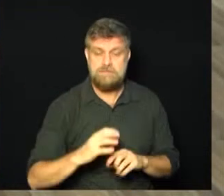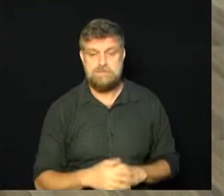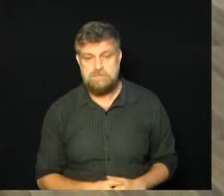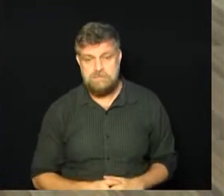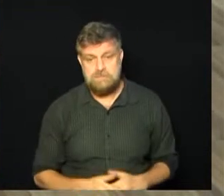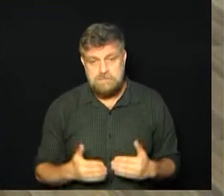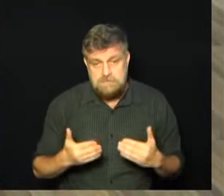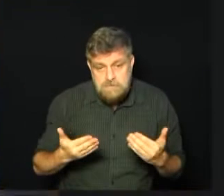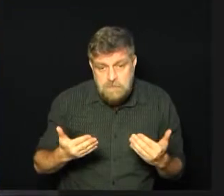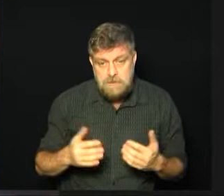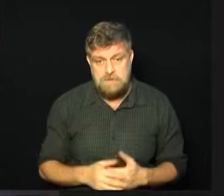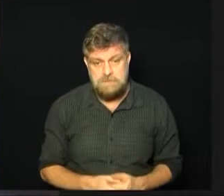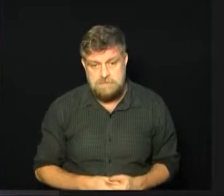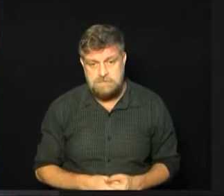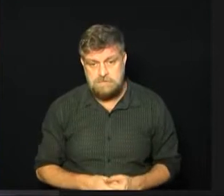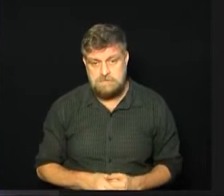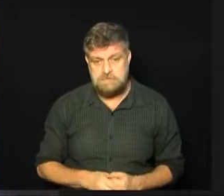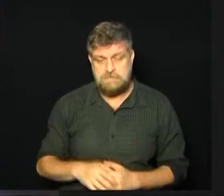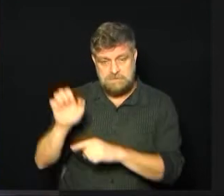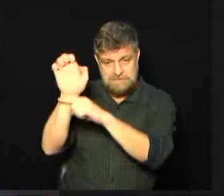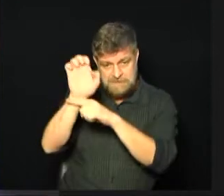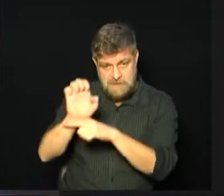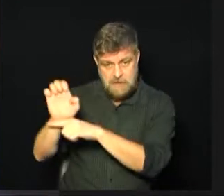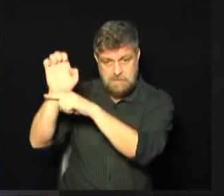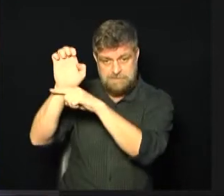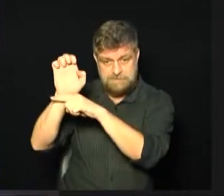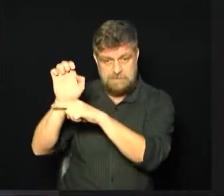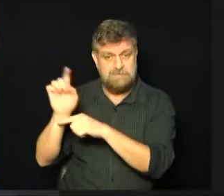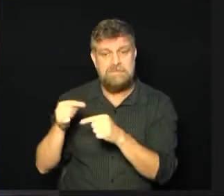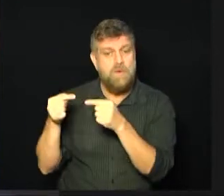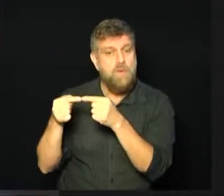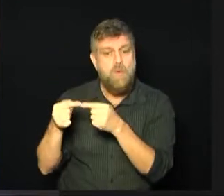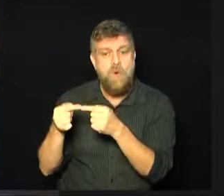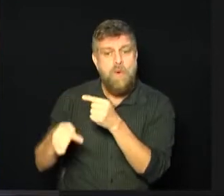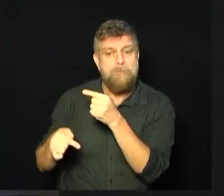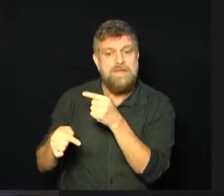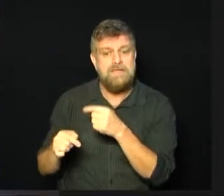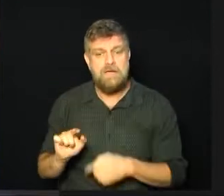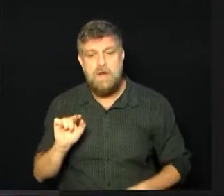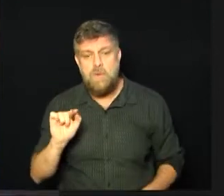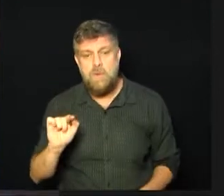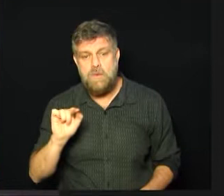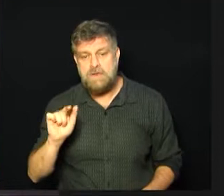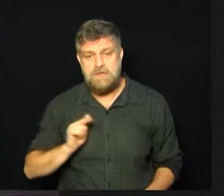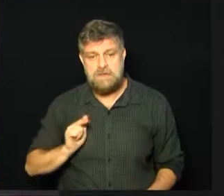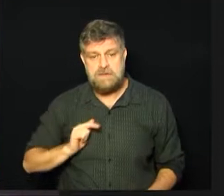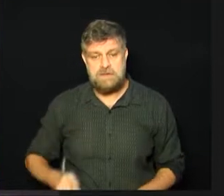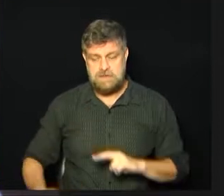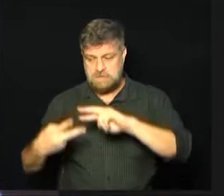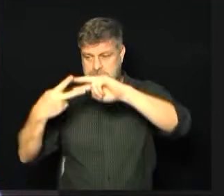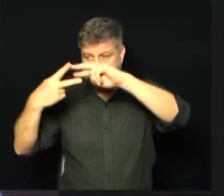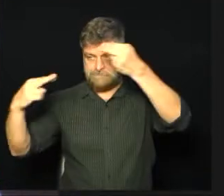Olha, a onda europeia, ela não está associada a nenhuma nova